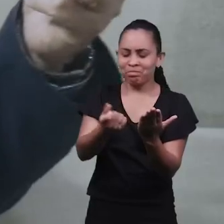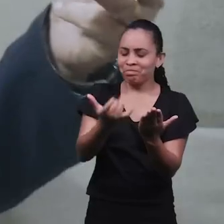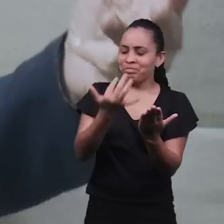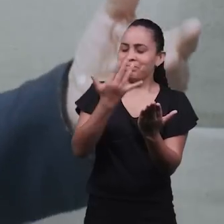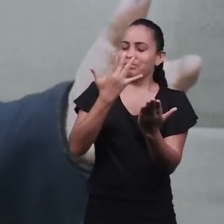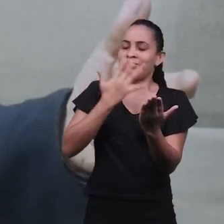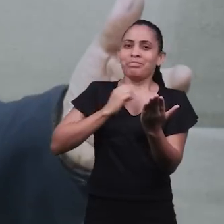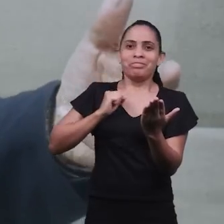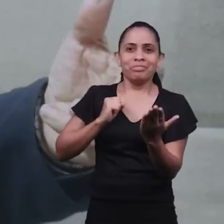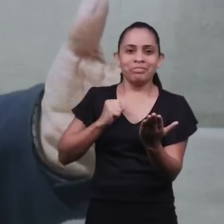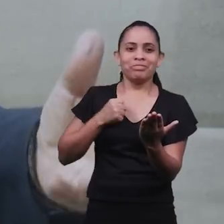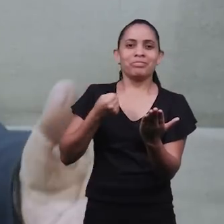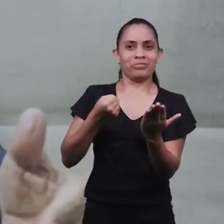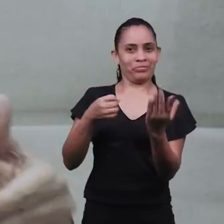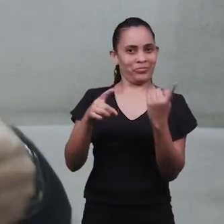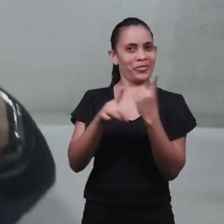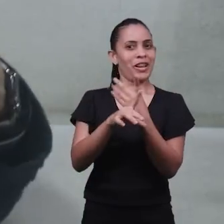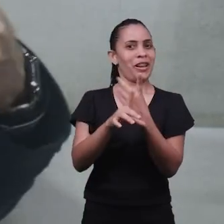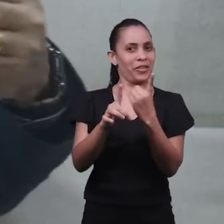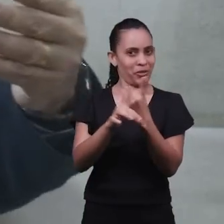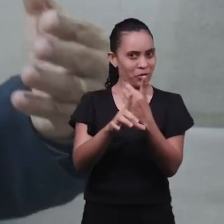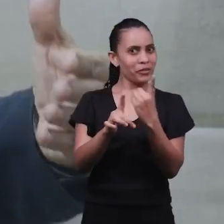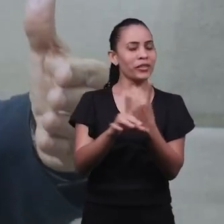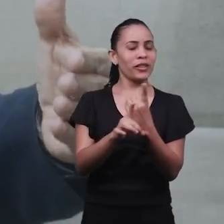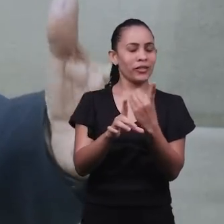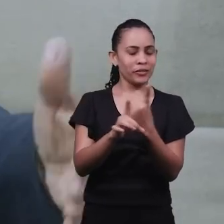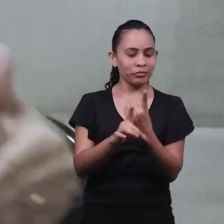né? Bebe o meu sangue é a